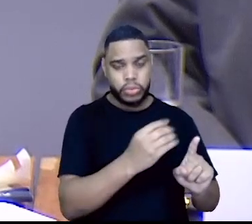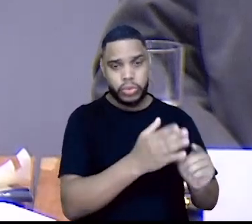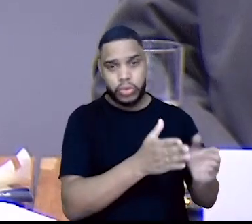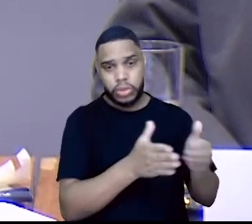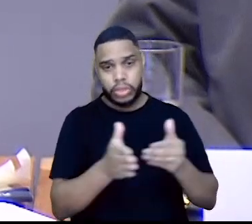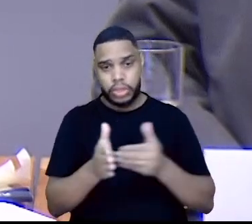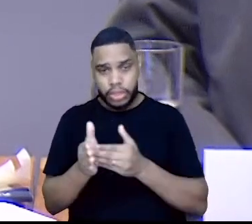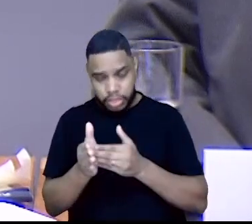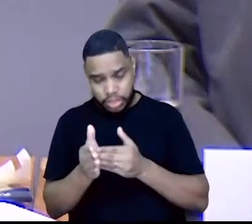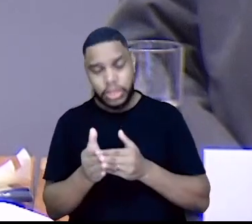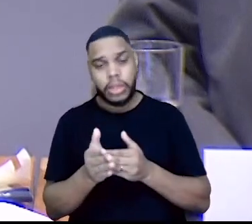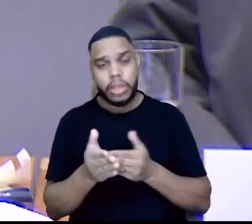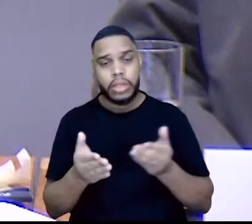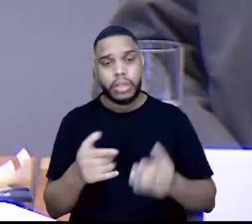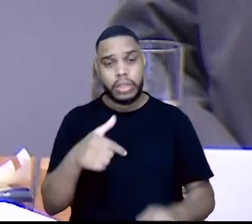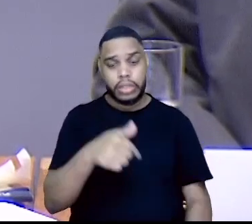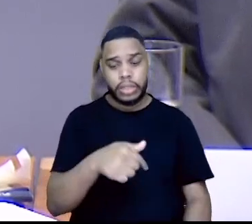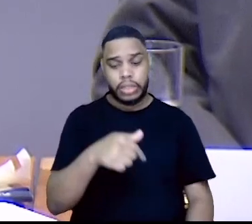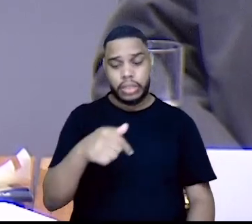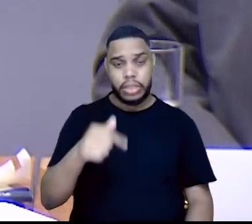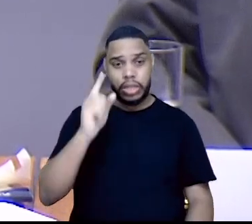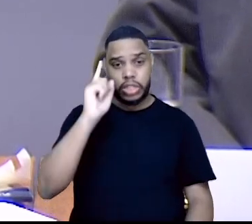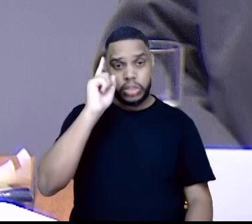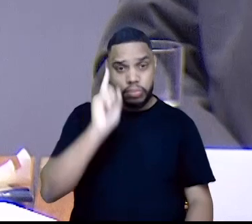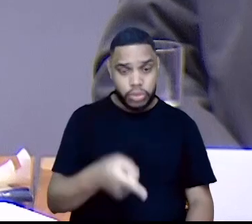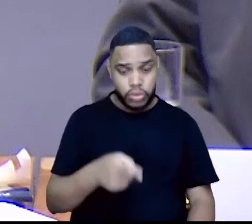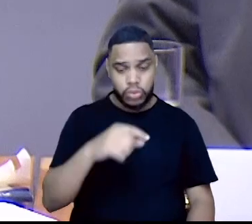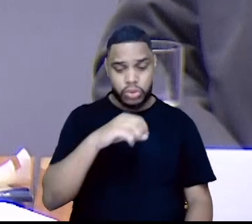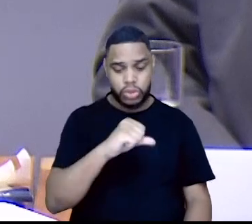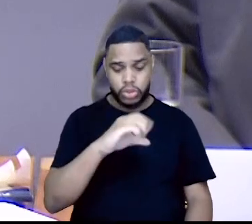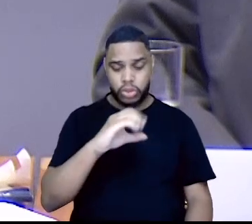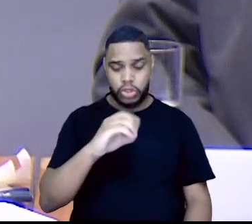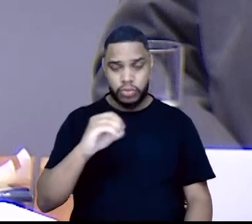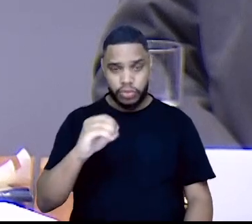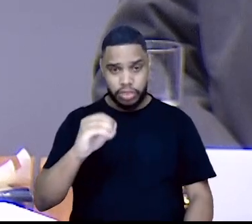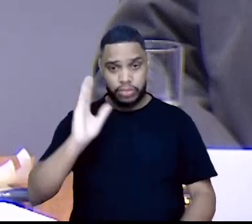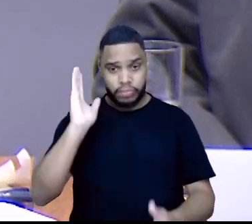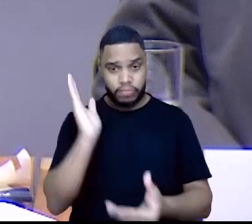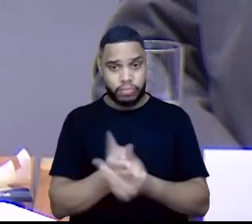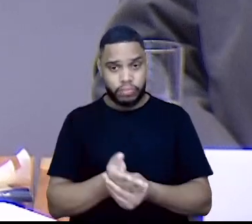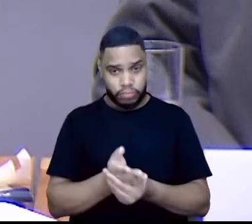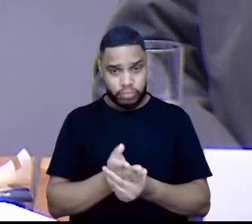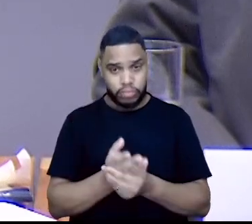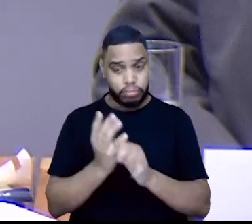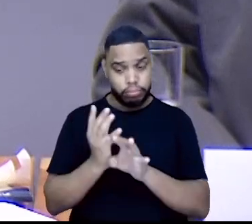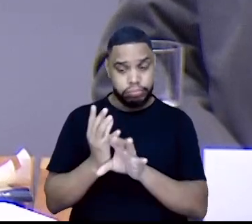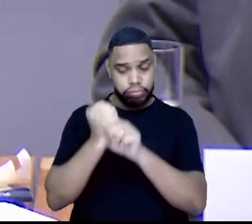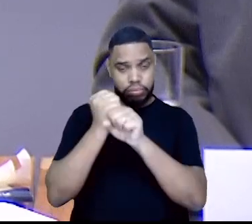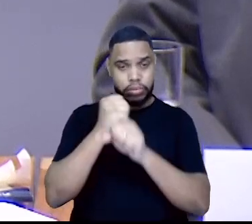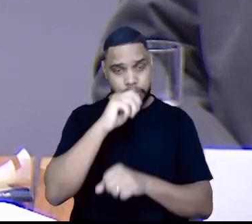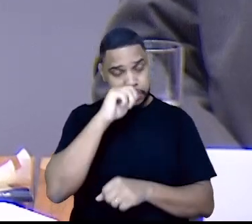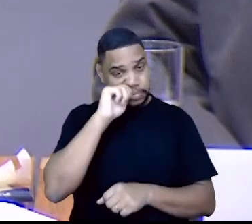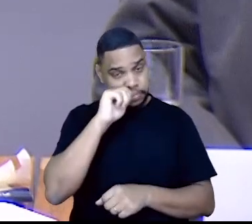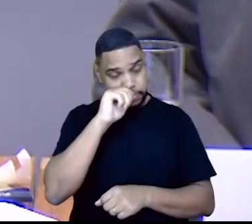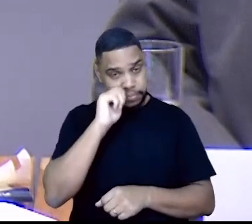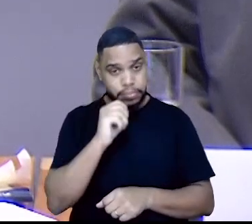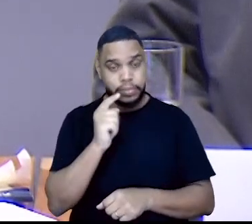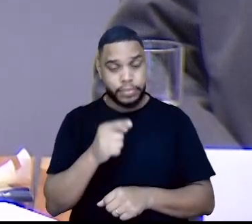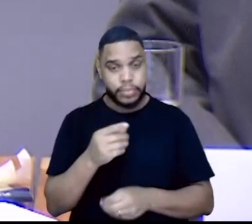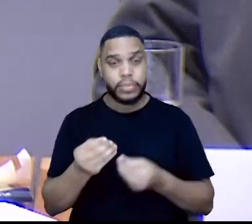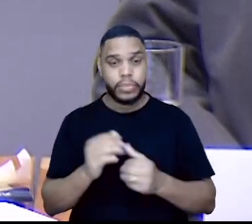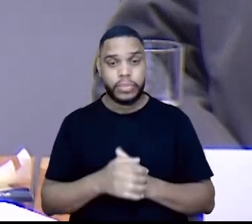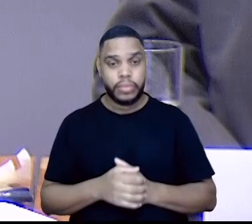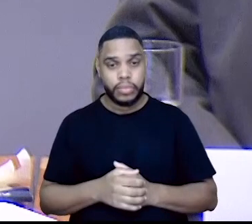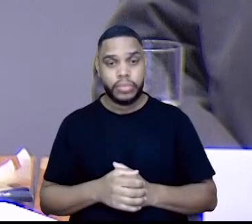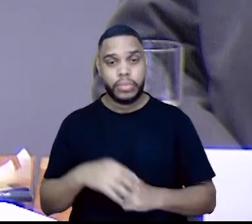77.900 recursos extraordinários. desses recursos, ele sobrestou cerca